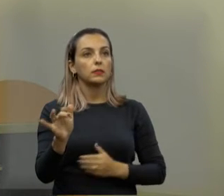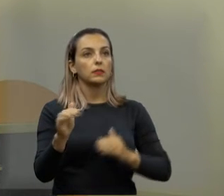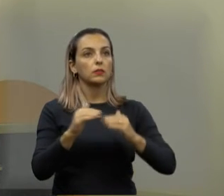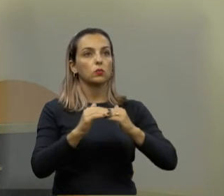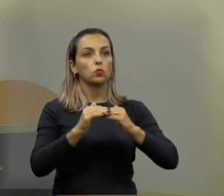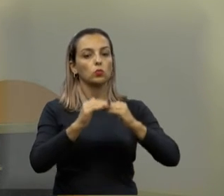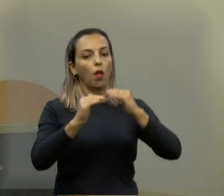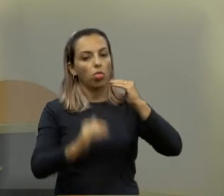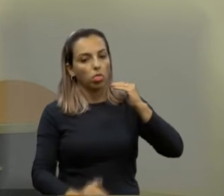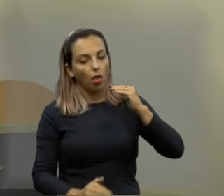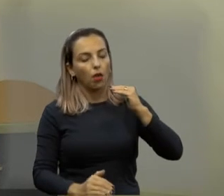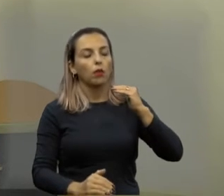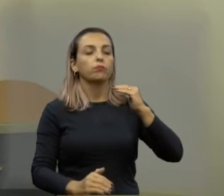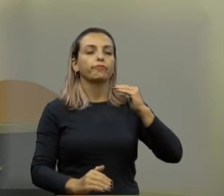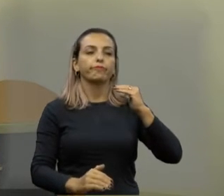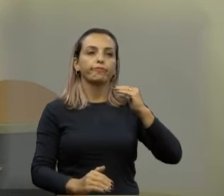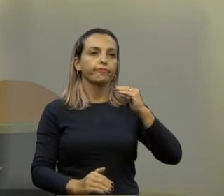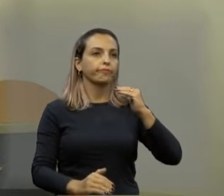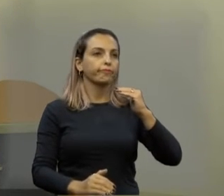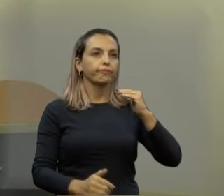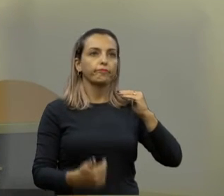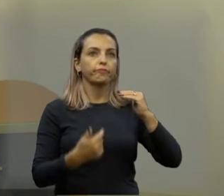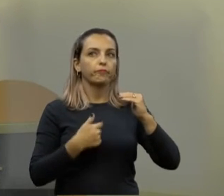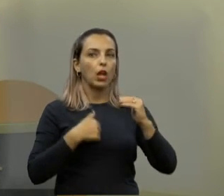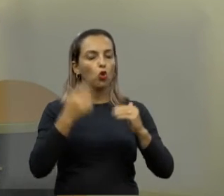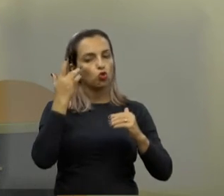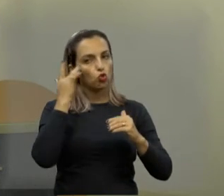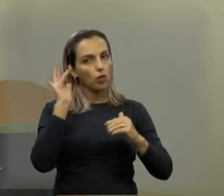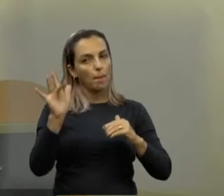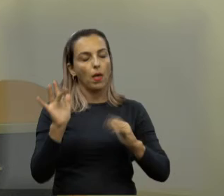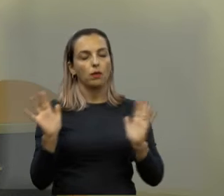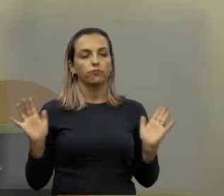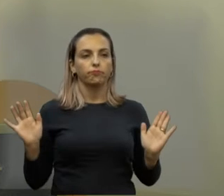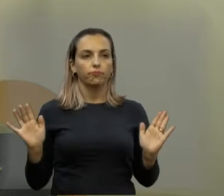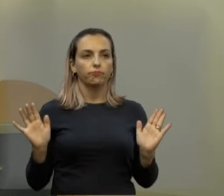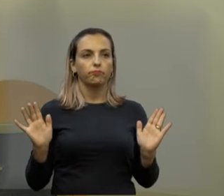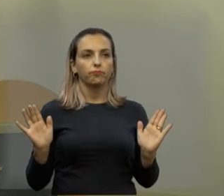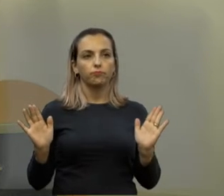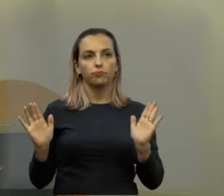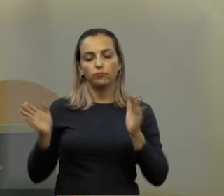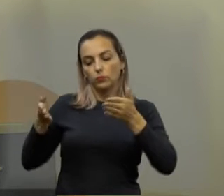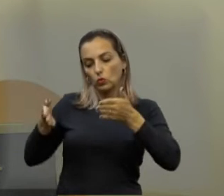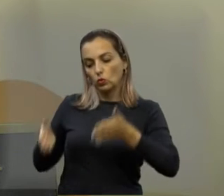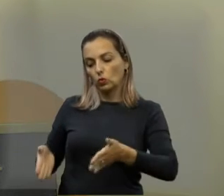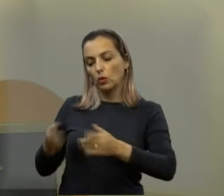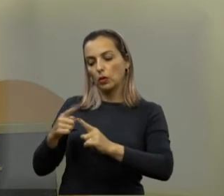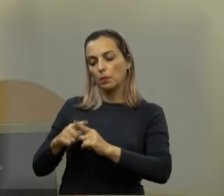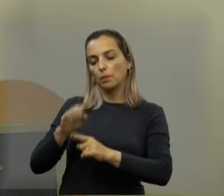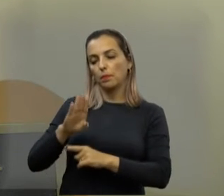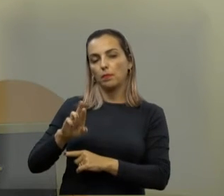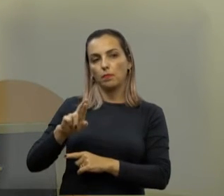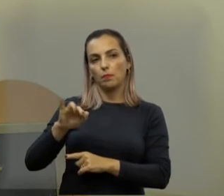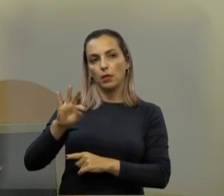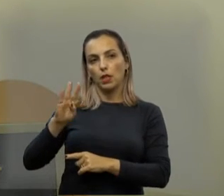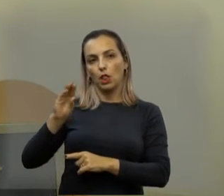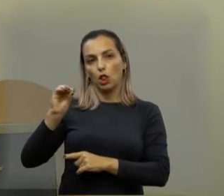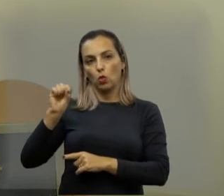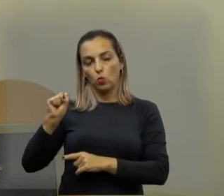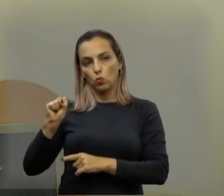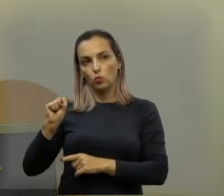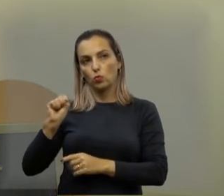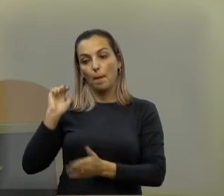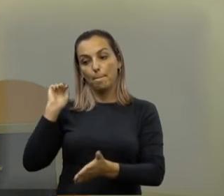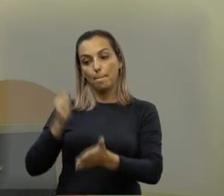desigual era tratamento Eu de verdade não tinha noção que o cemitério dos Britos havia uma taxa anual